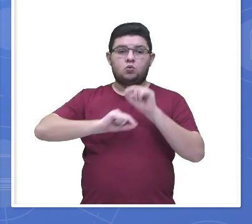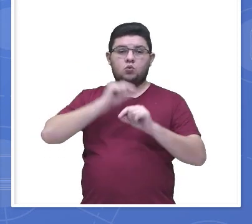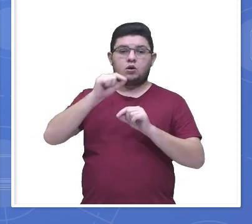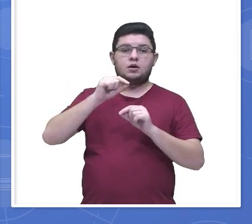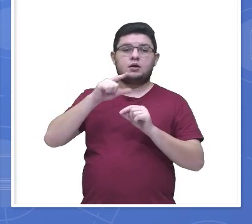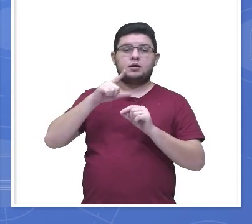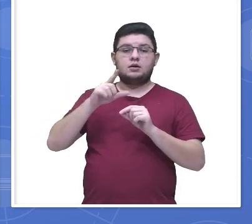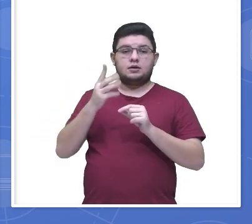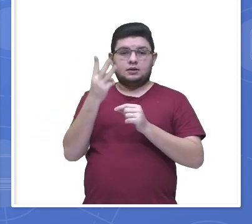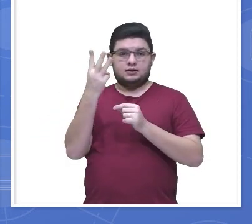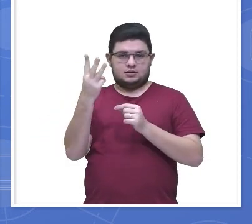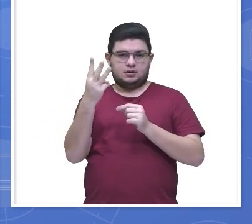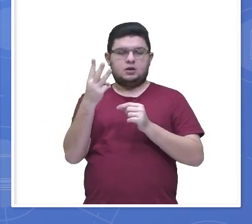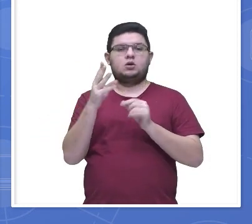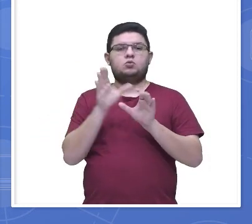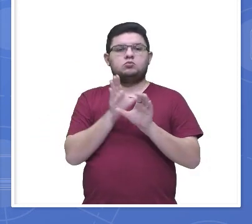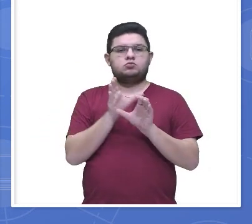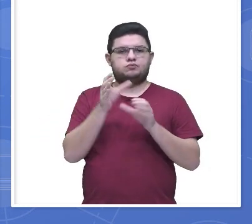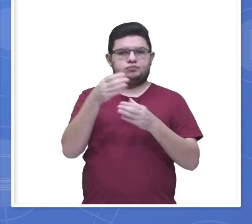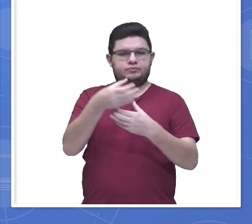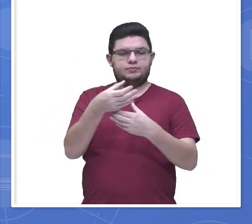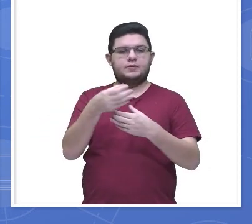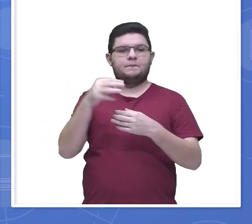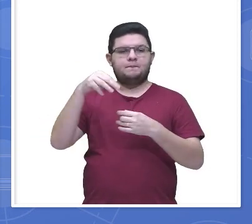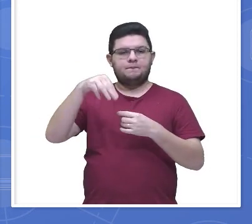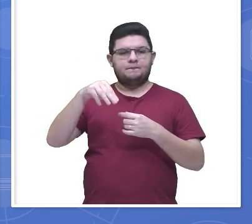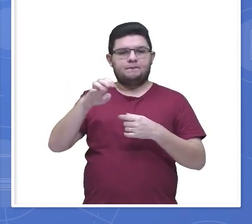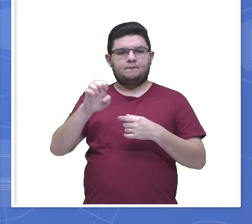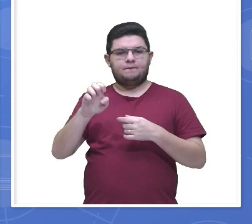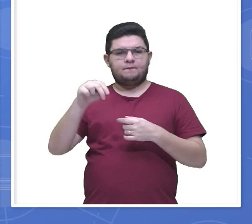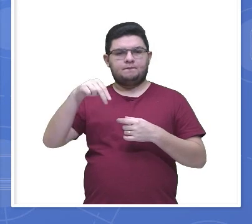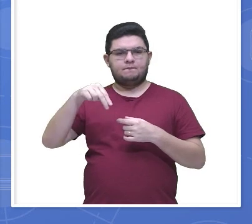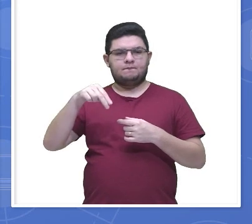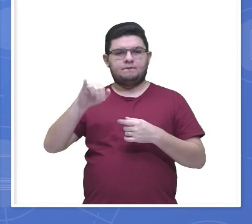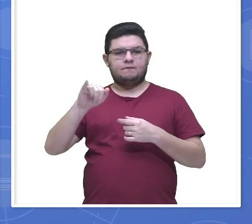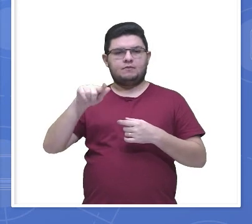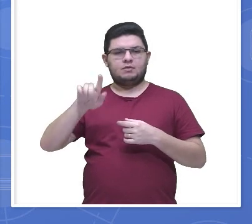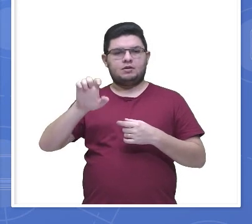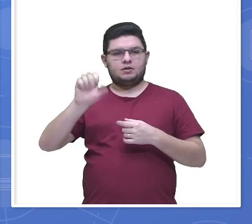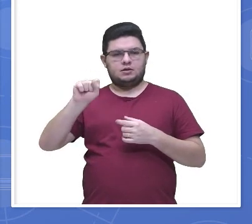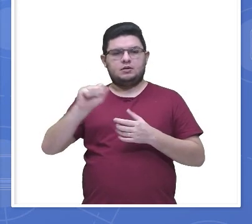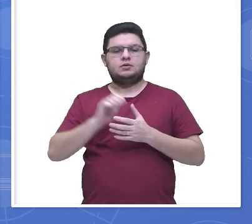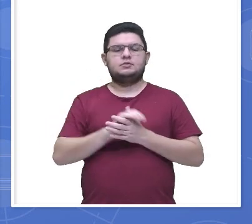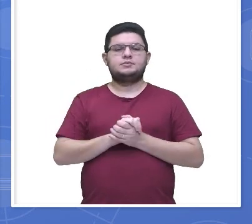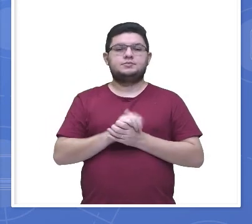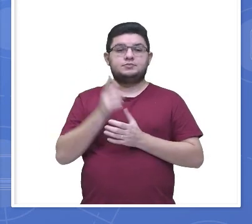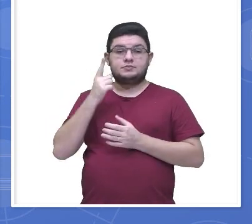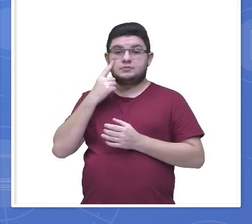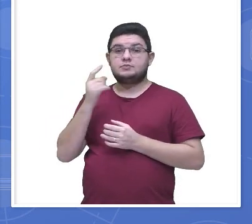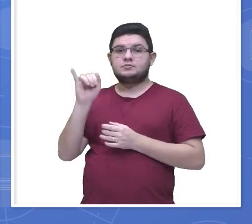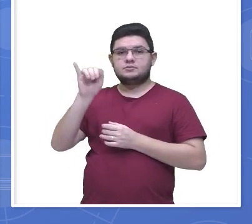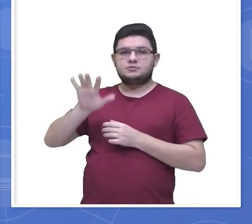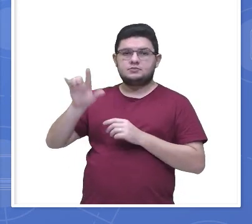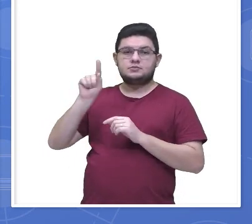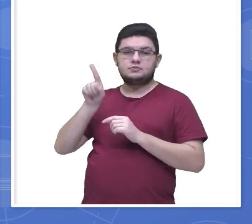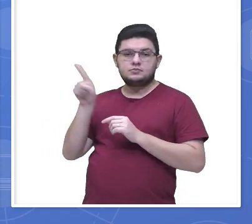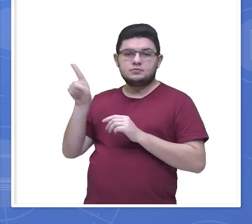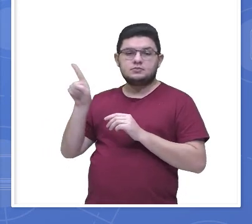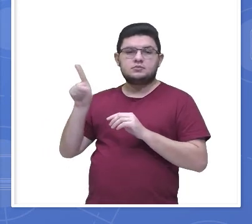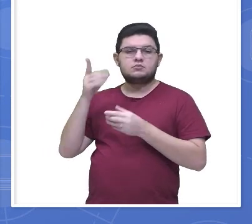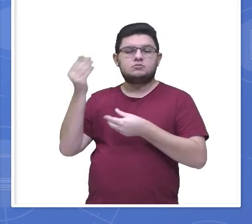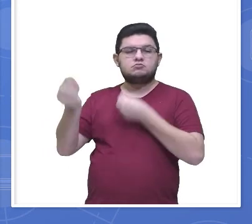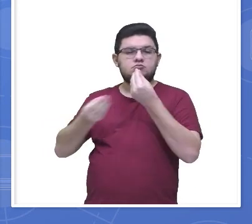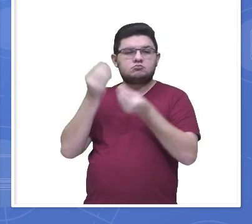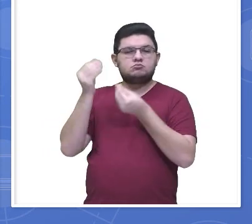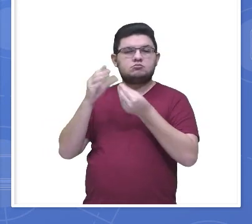nossa imagem, né, representando o sistema nervoso central. E aí a gente pode observar que ele vai ser,